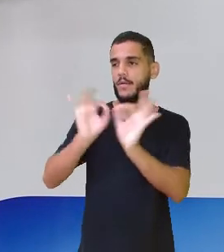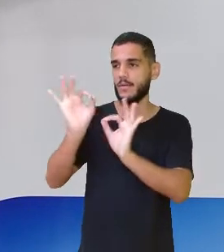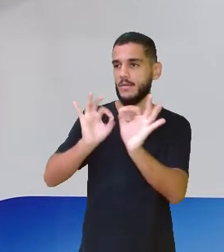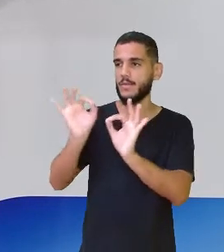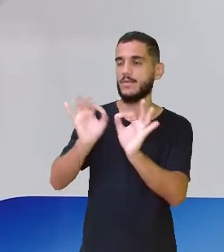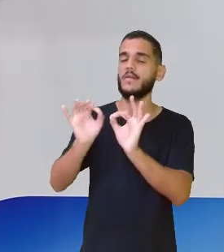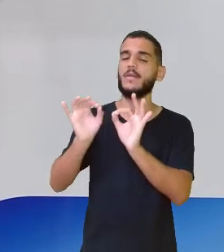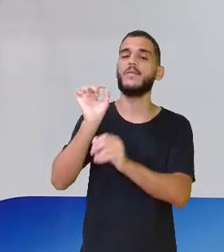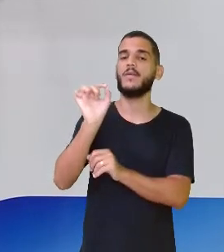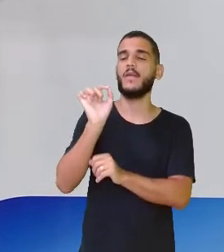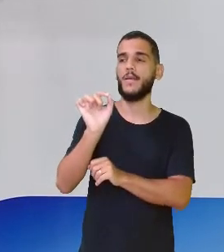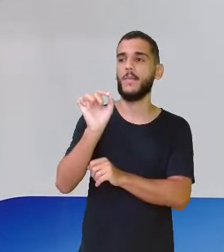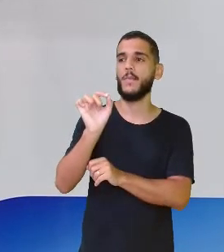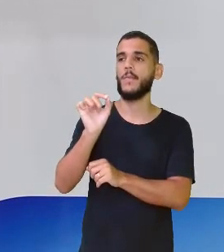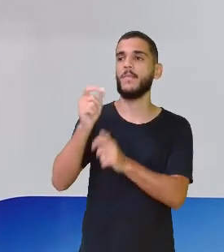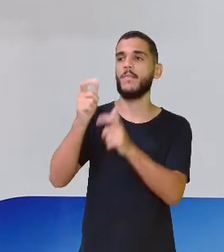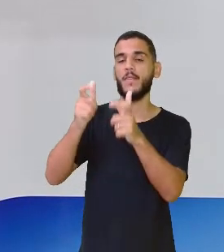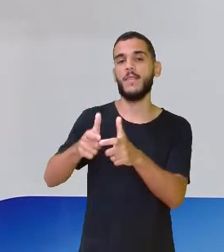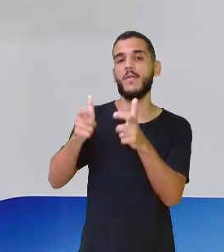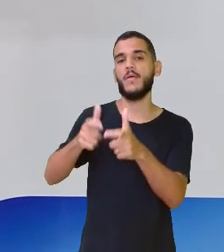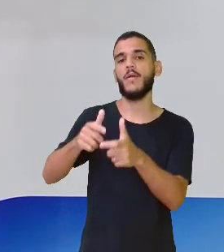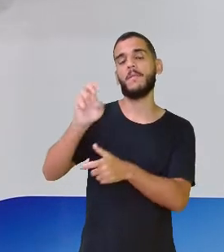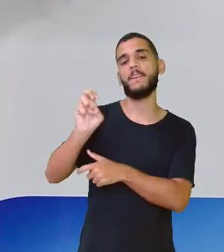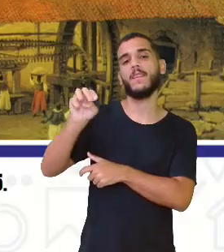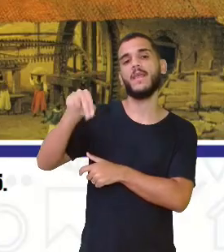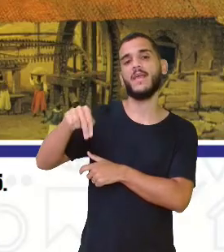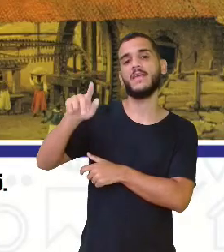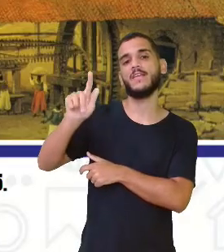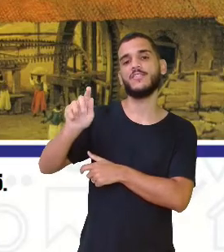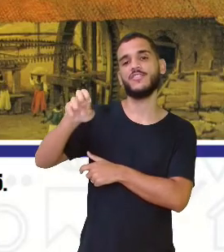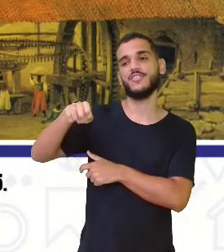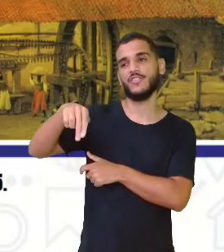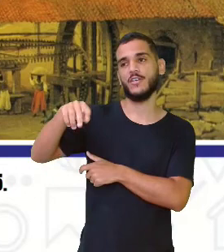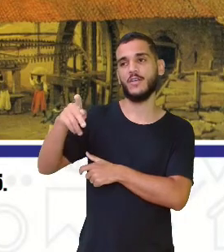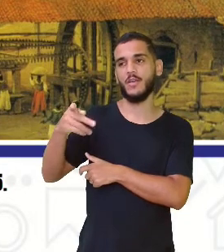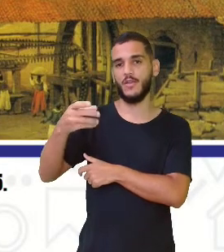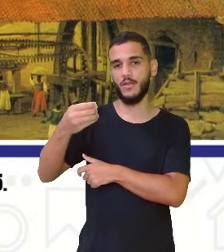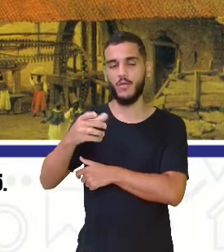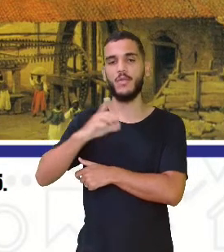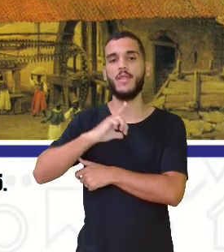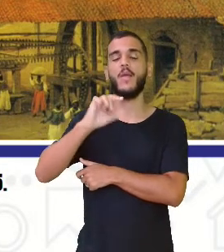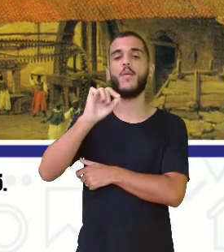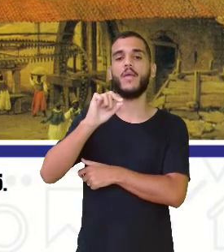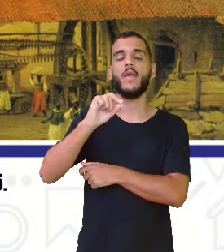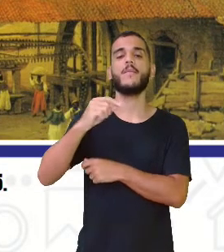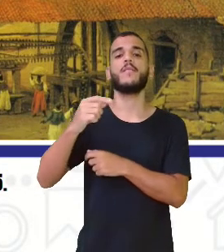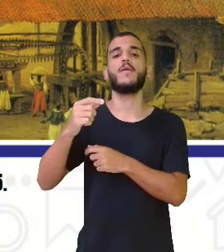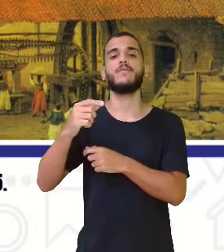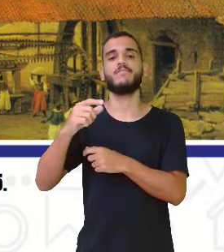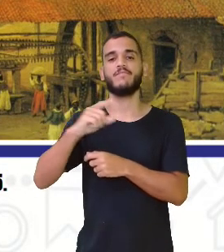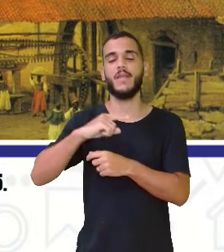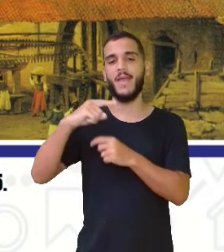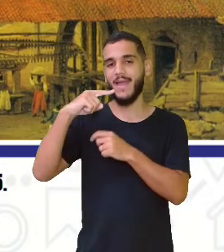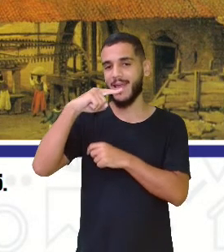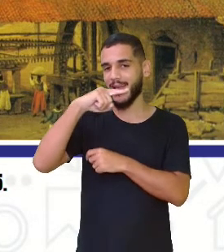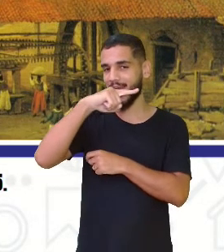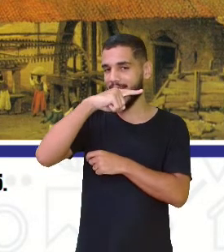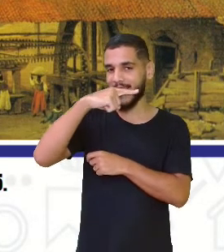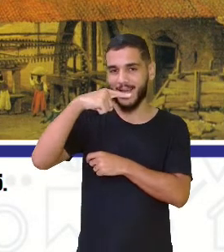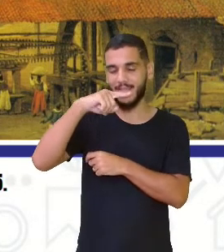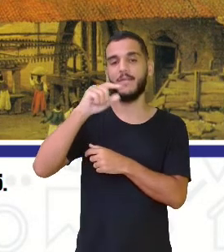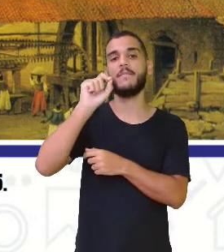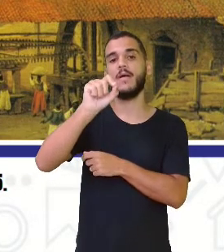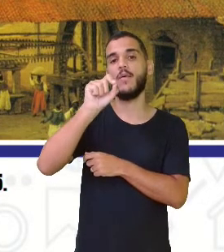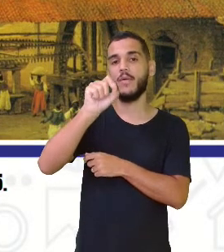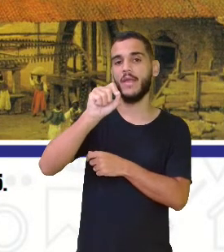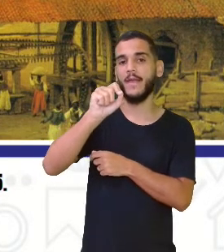especificamente isso aqui é o que a gente chama de engenho, local onde se colocava a cana para moer, né? A professora falou em caldo de cana,